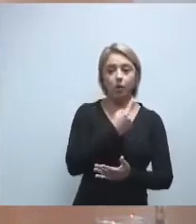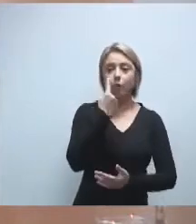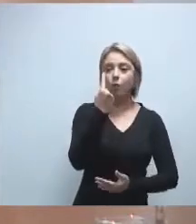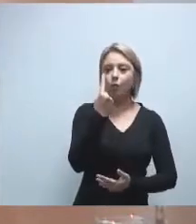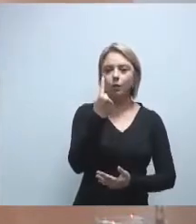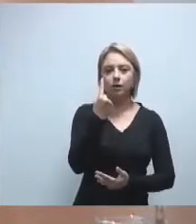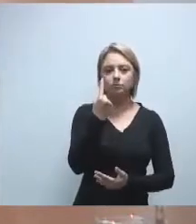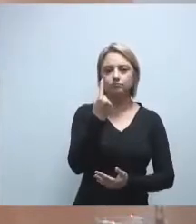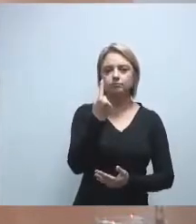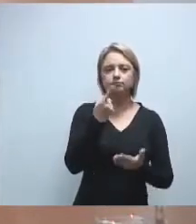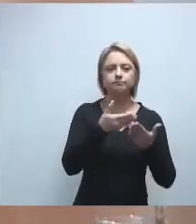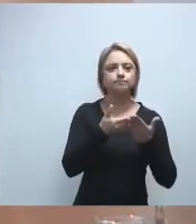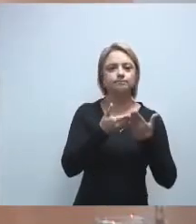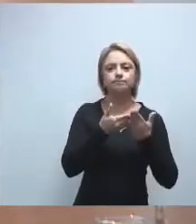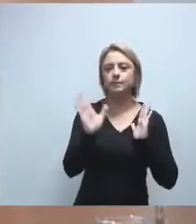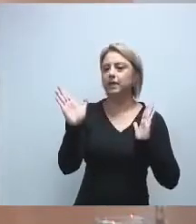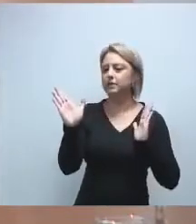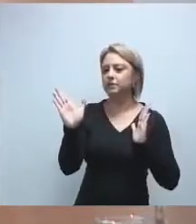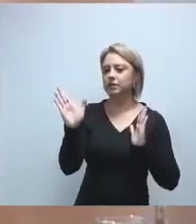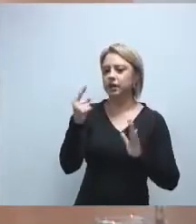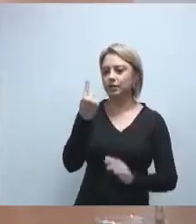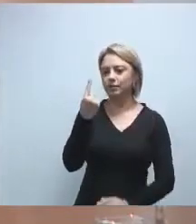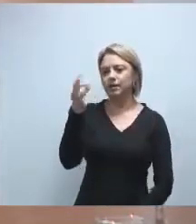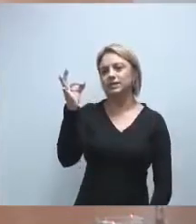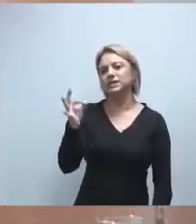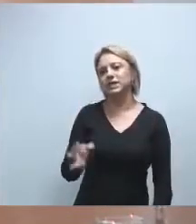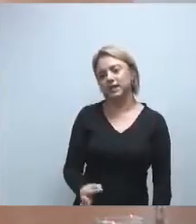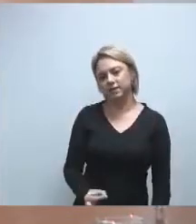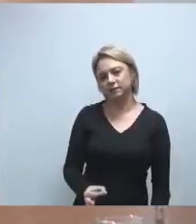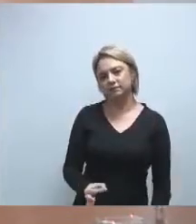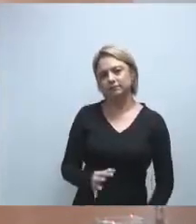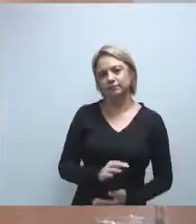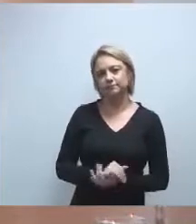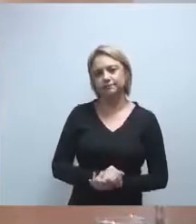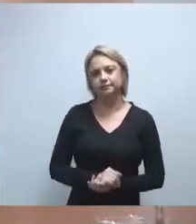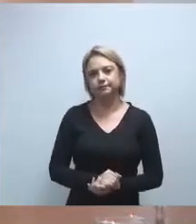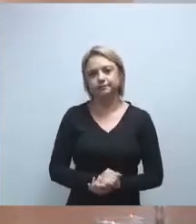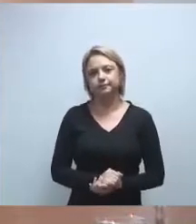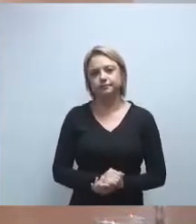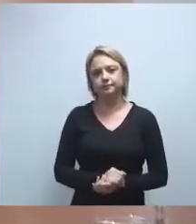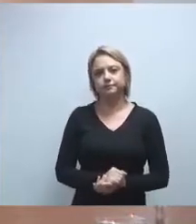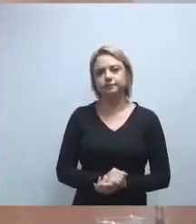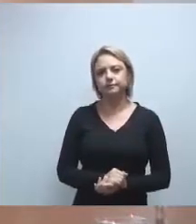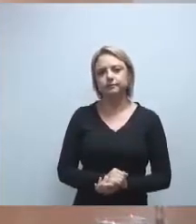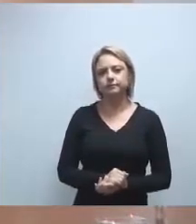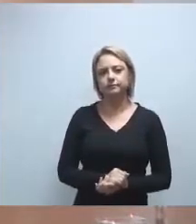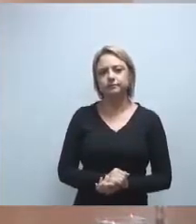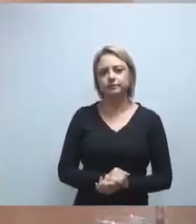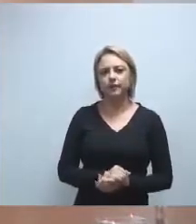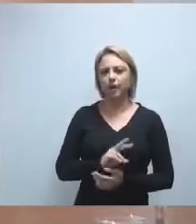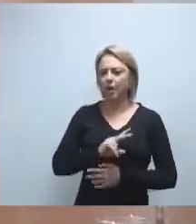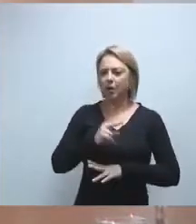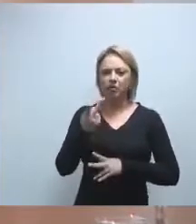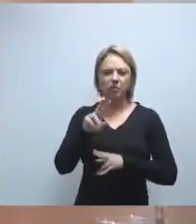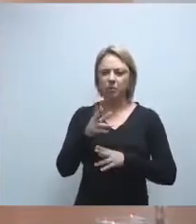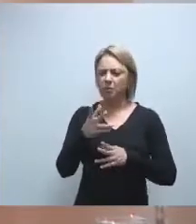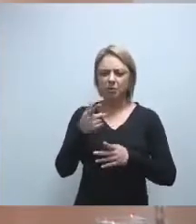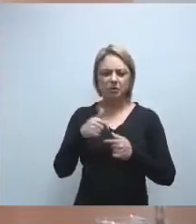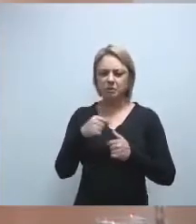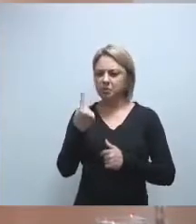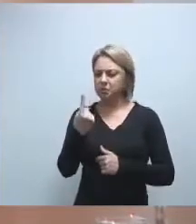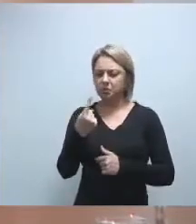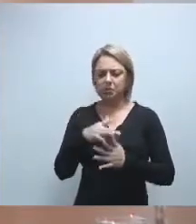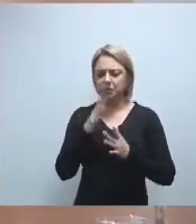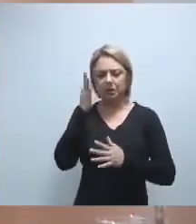questão perdia o ponto de outra que ele tivesse acertado o diário a duas por uma qualquer